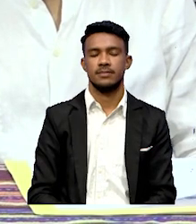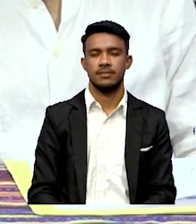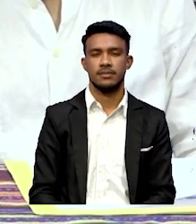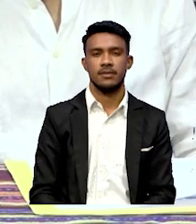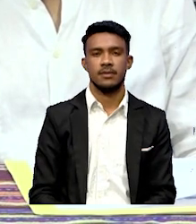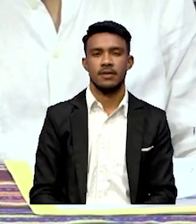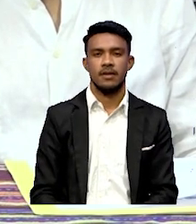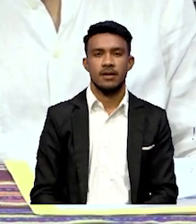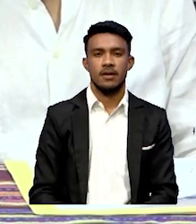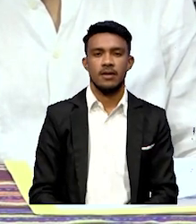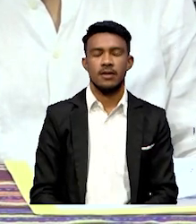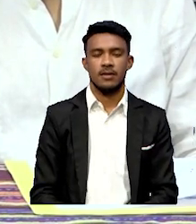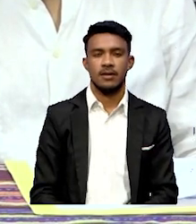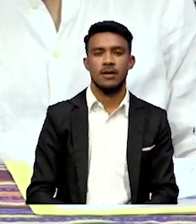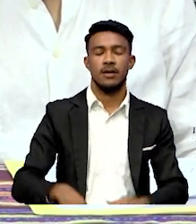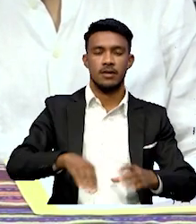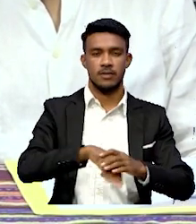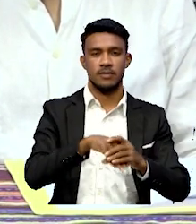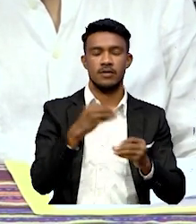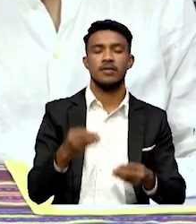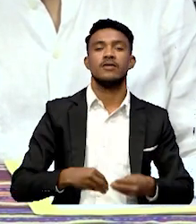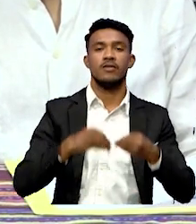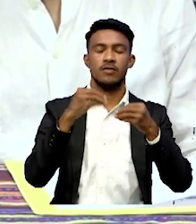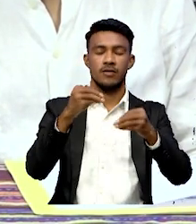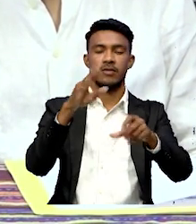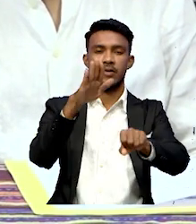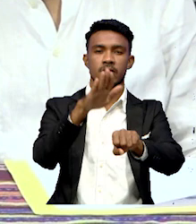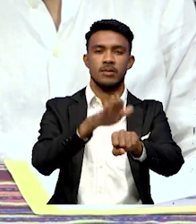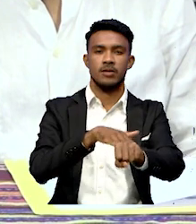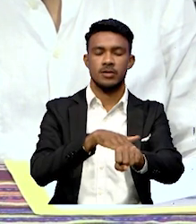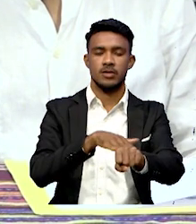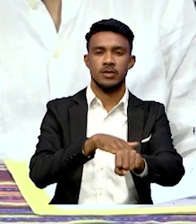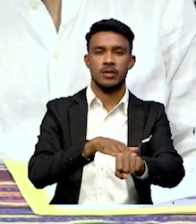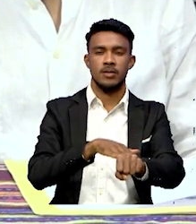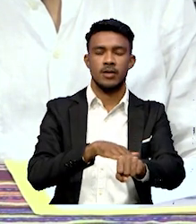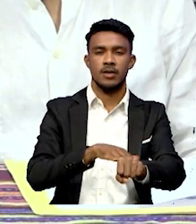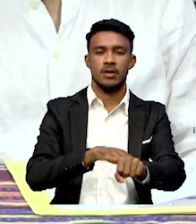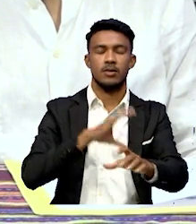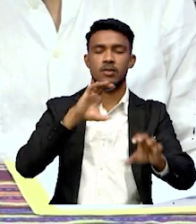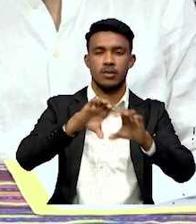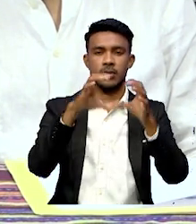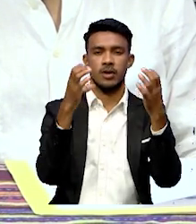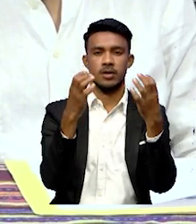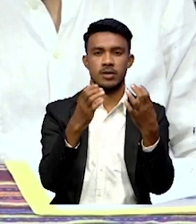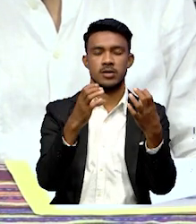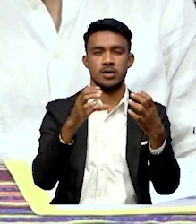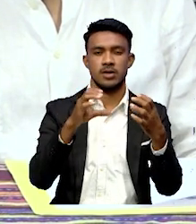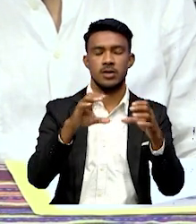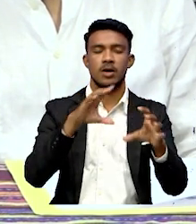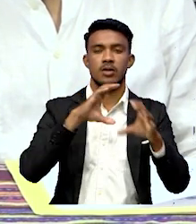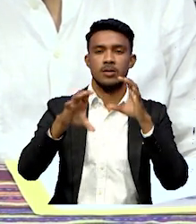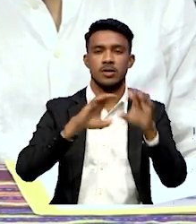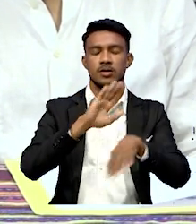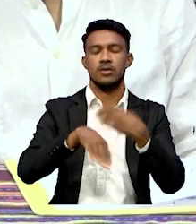Se notifica que foi chamada para meio de comunicação social no jornalista Cira,